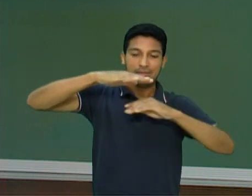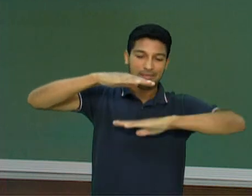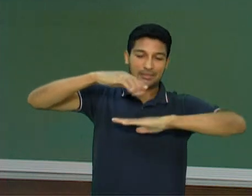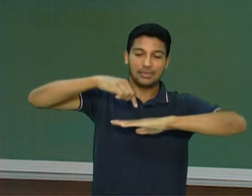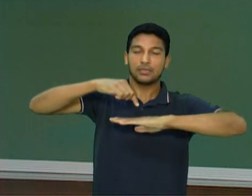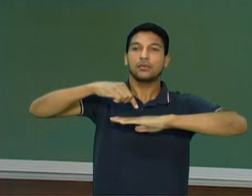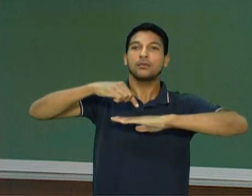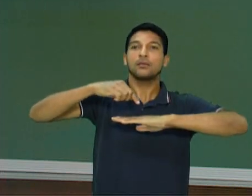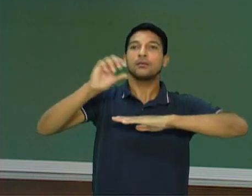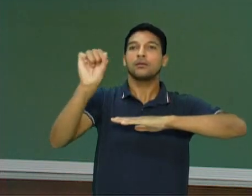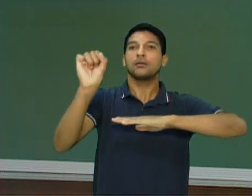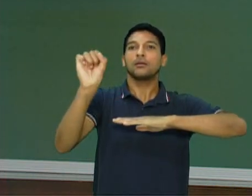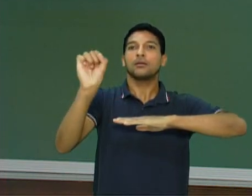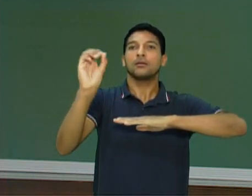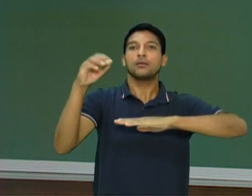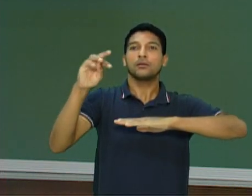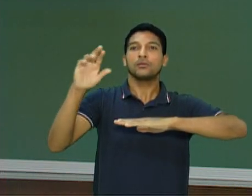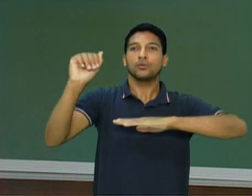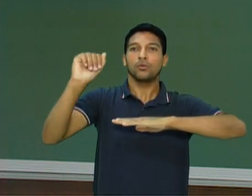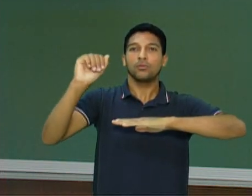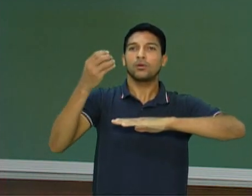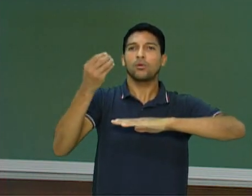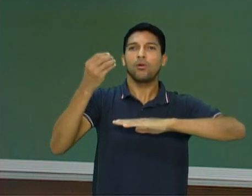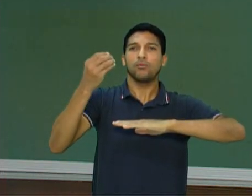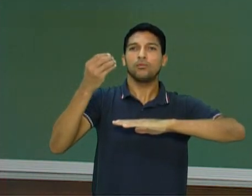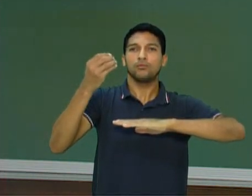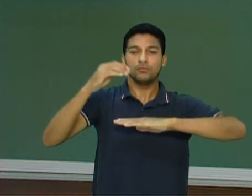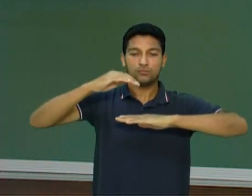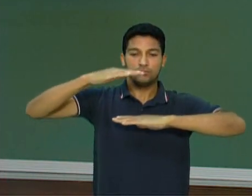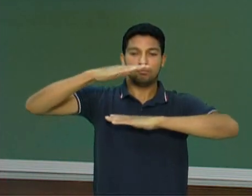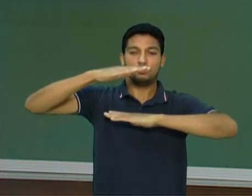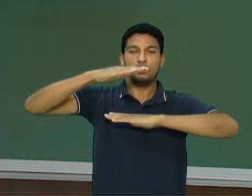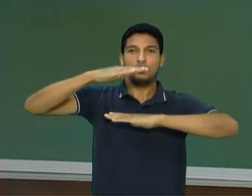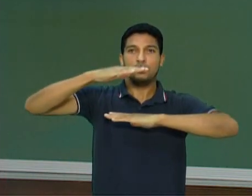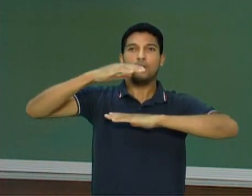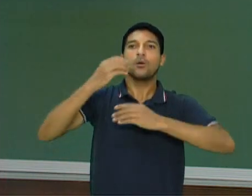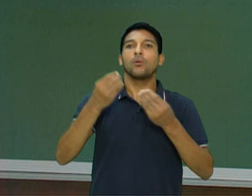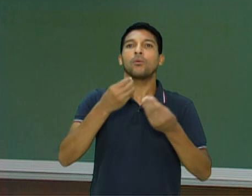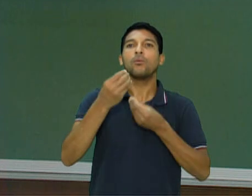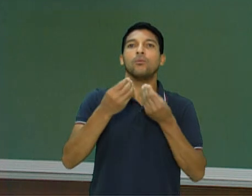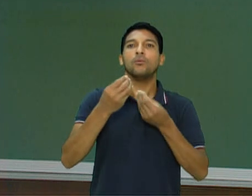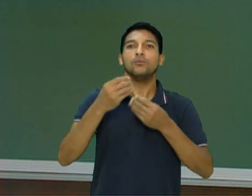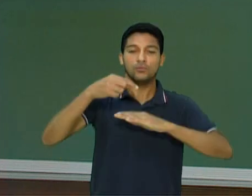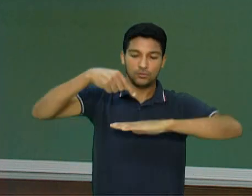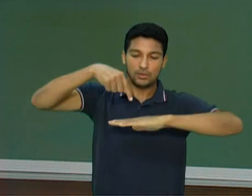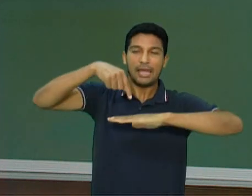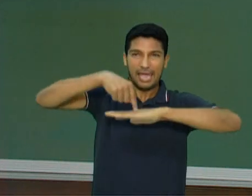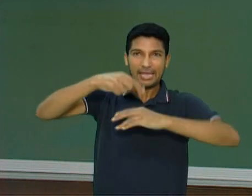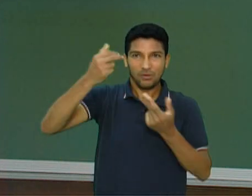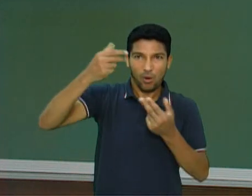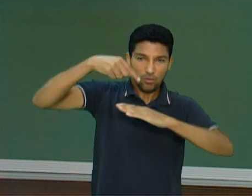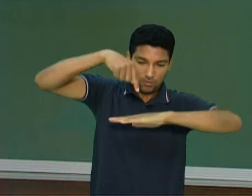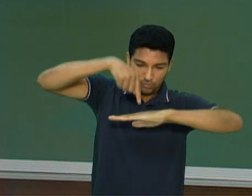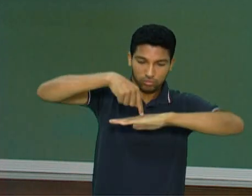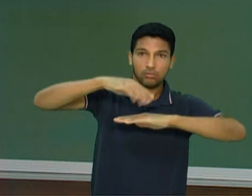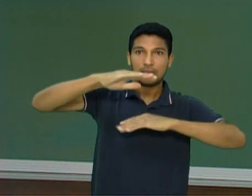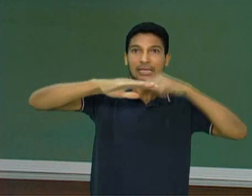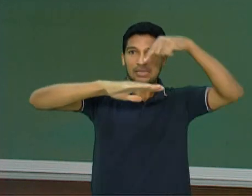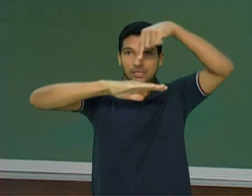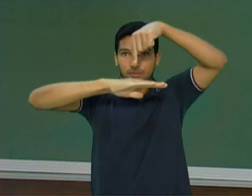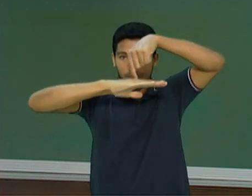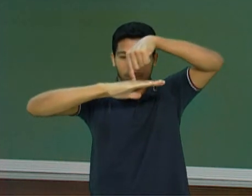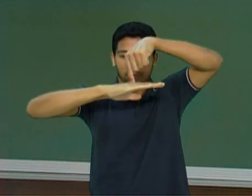né? Vai ser algo que não seja um ponto? Não, né? Tem que ser um ponto. É falso